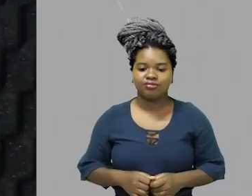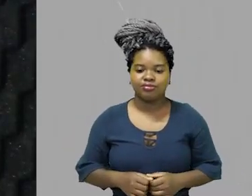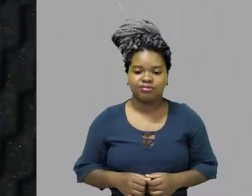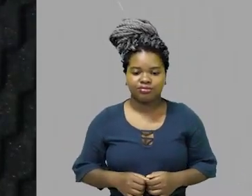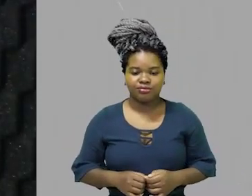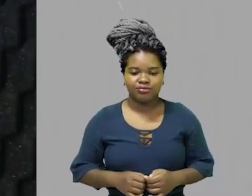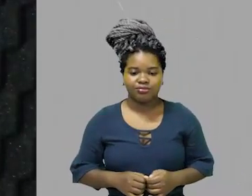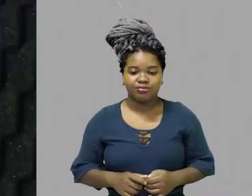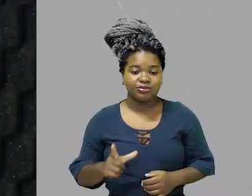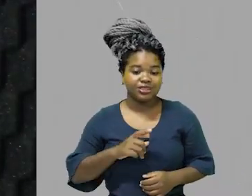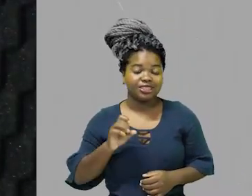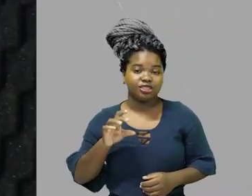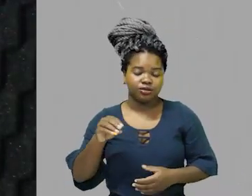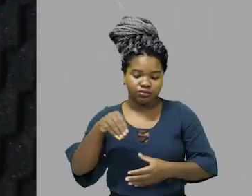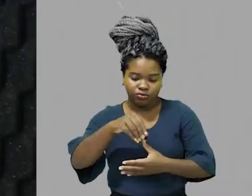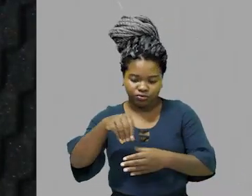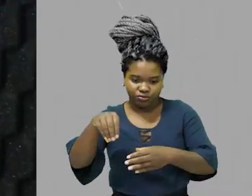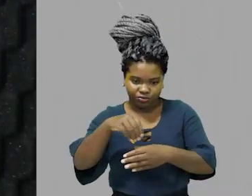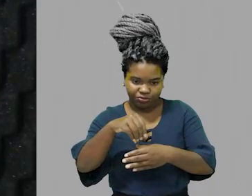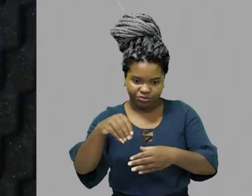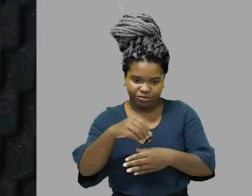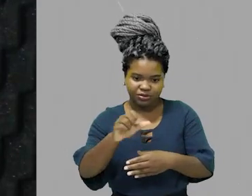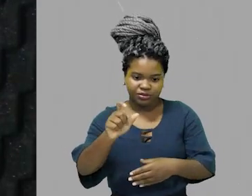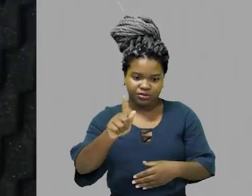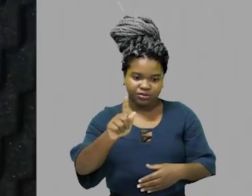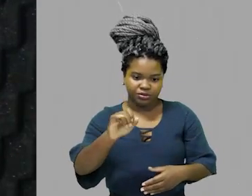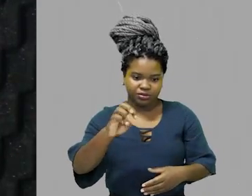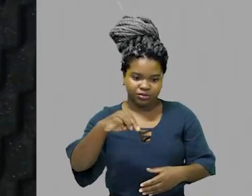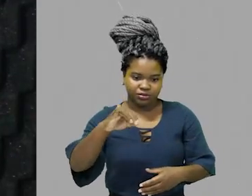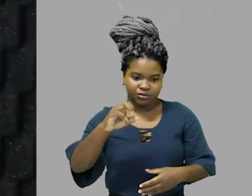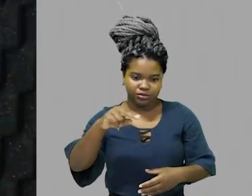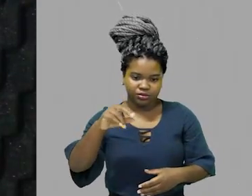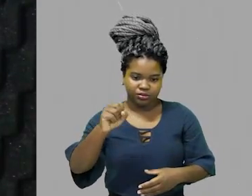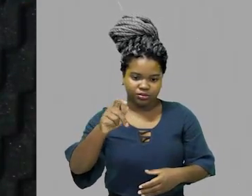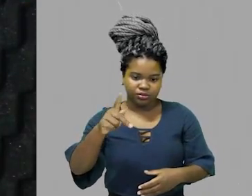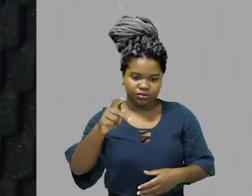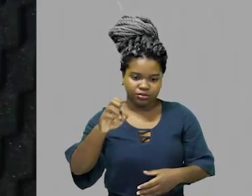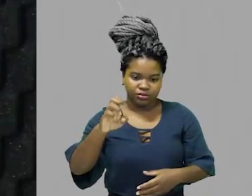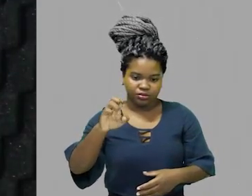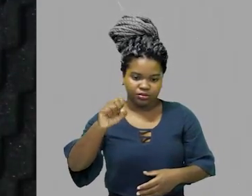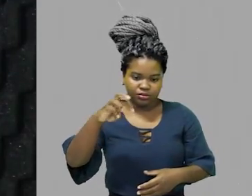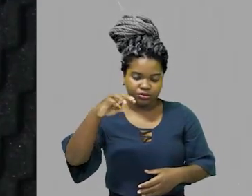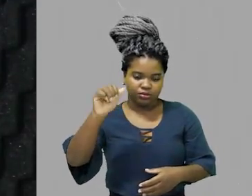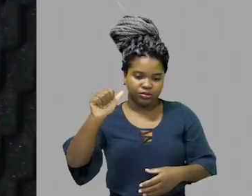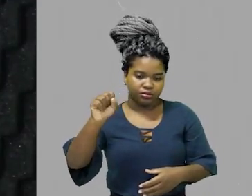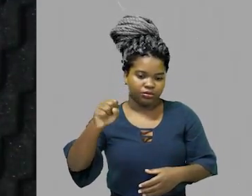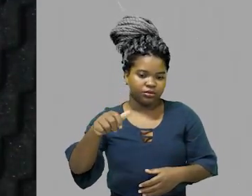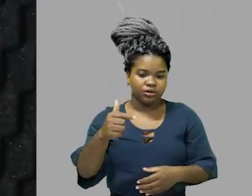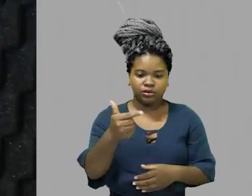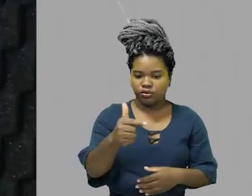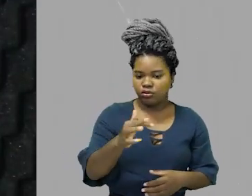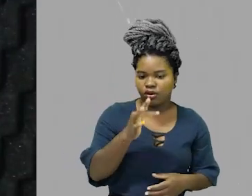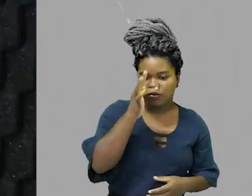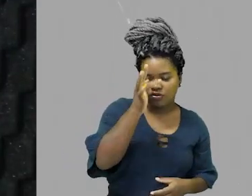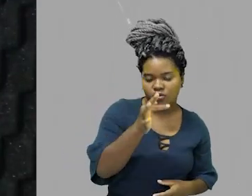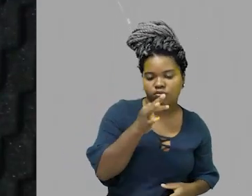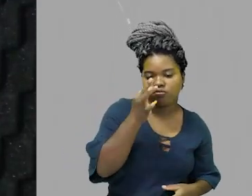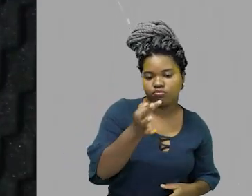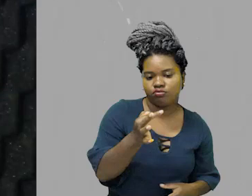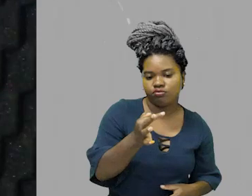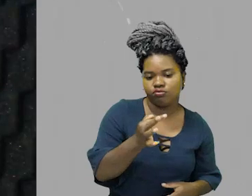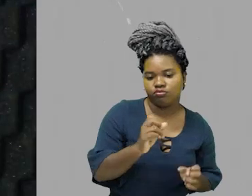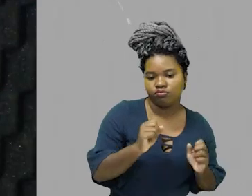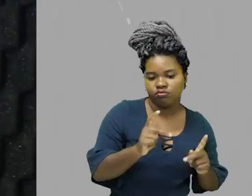a semente, ela não tem a presença de fruto. Elas produzem sementes nuas, ok?